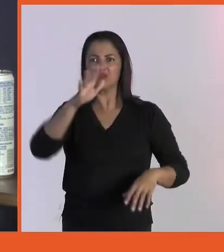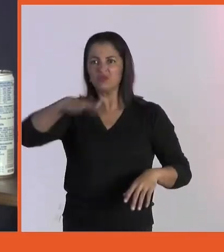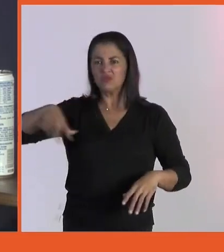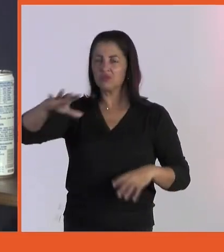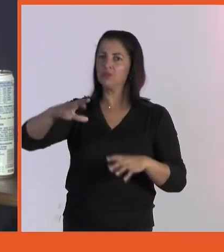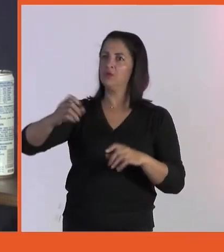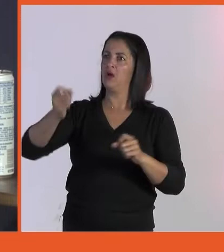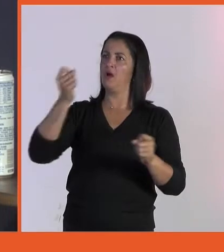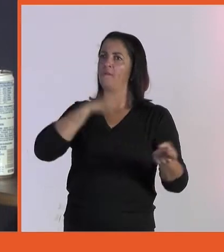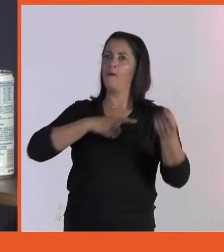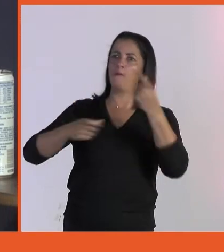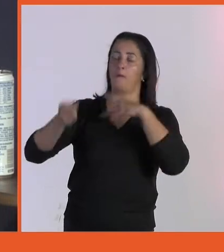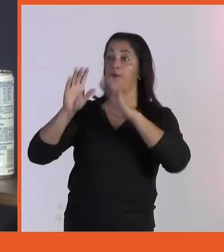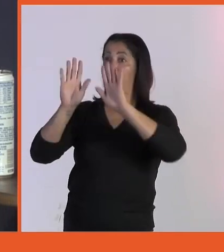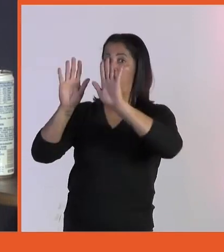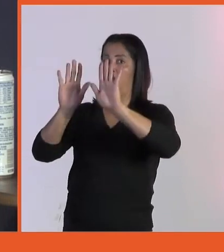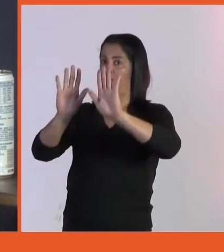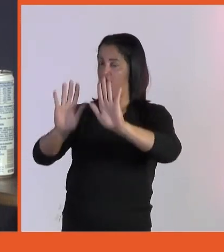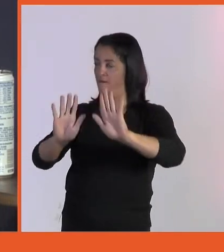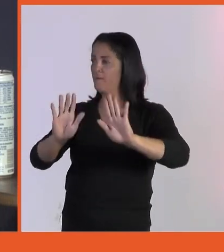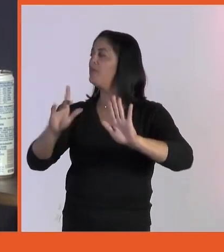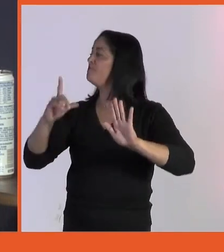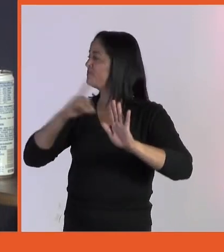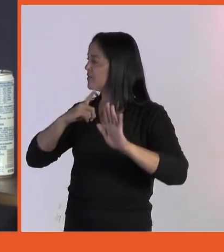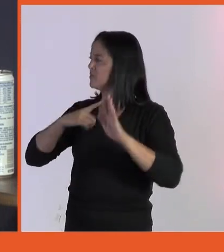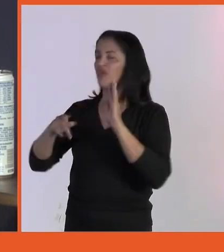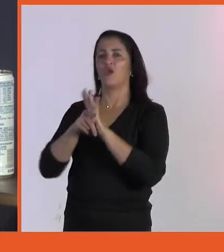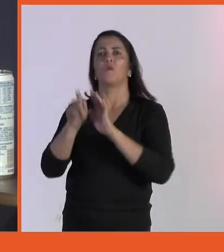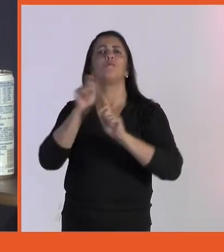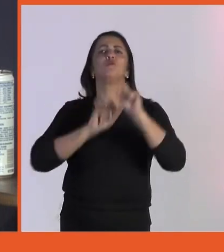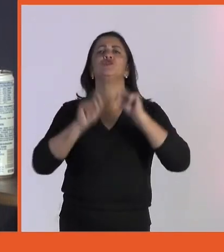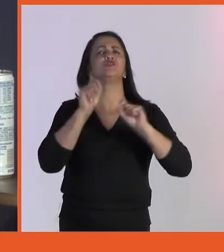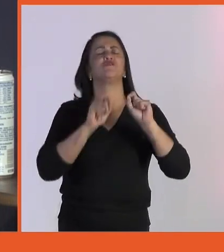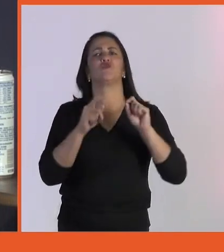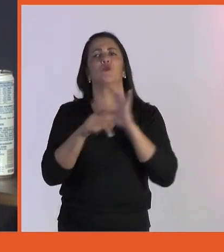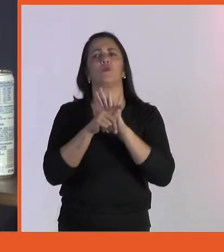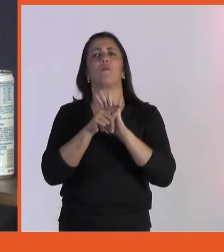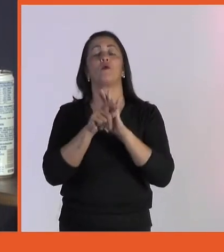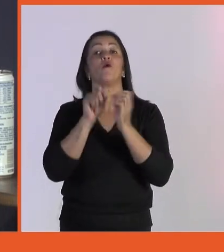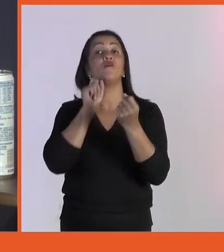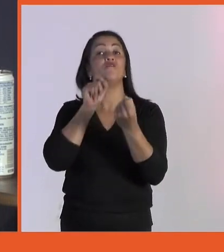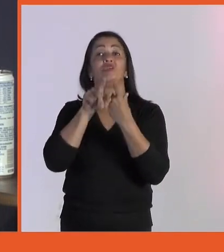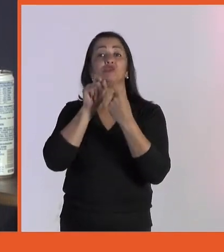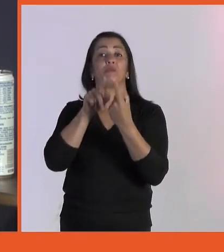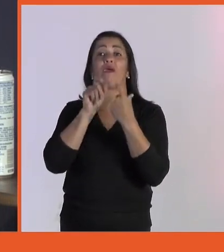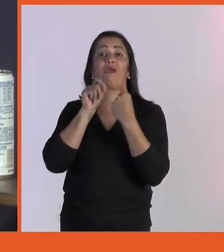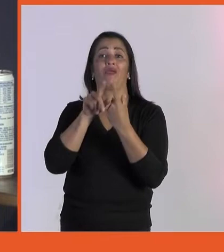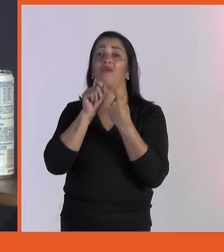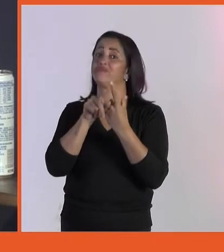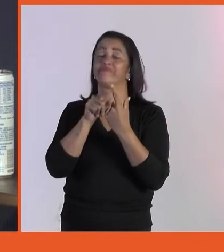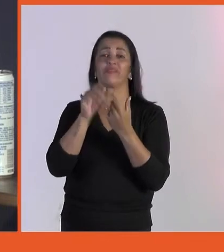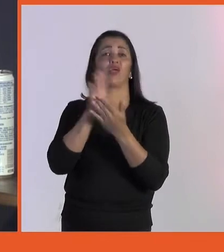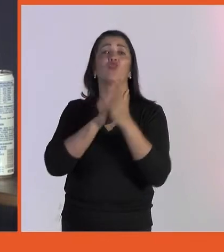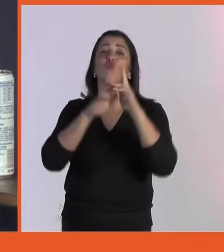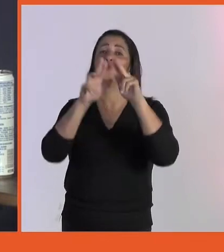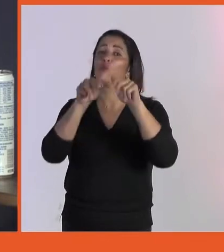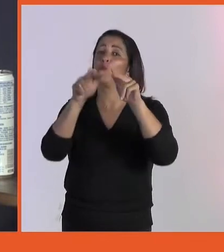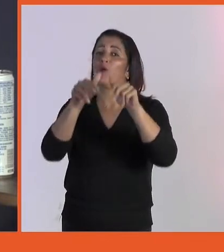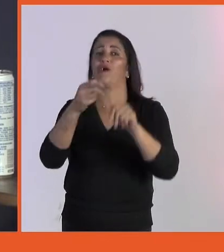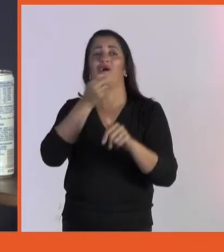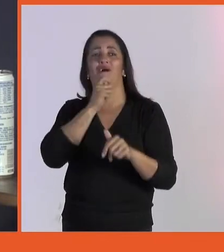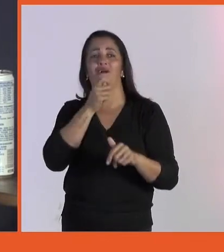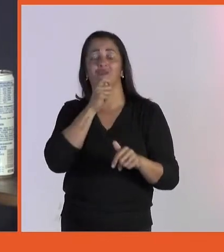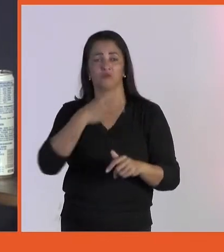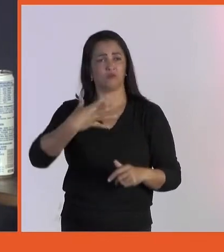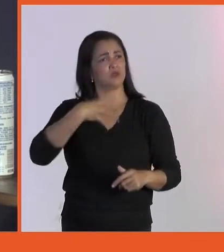de você. Eu, por exemplo, assim, eu nunca tive esse tipo de feedback, assim, das pessoas. Nossa, fazendo publi, né? Nossa. Porque eu sempre